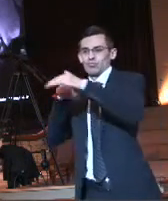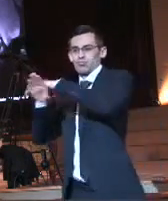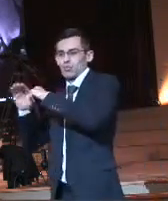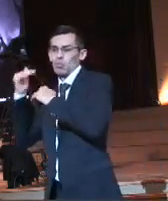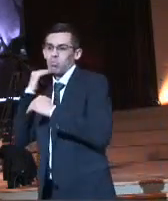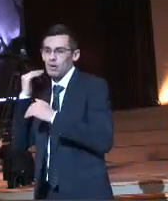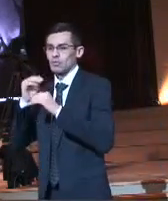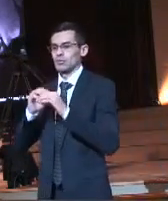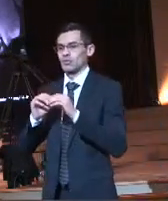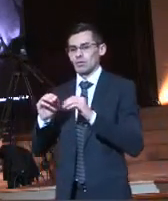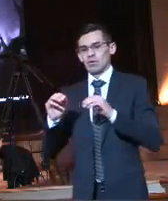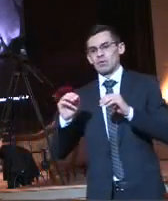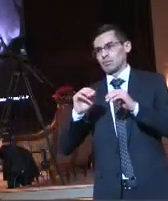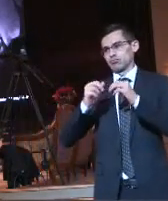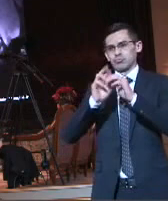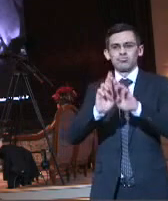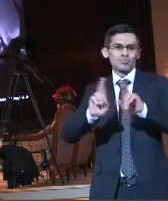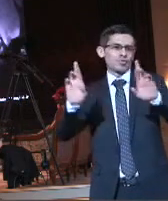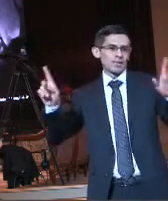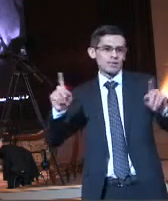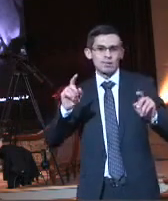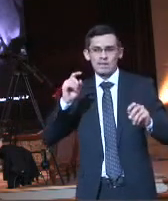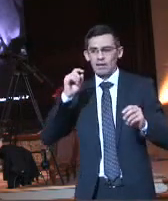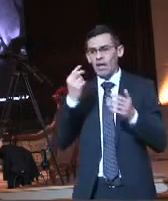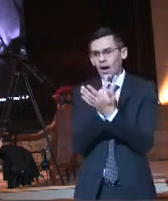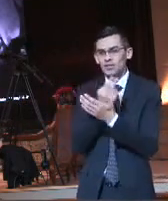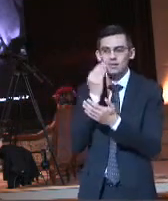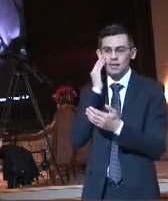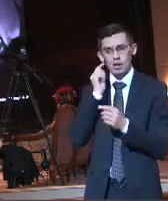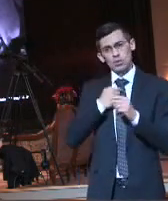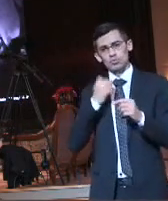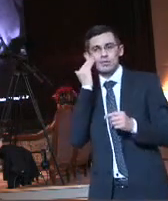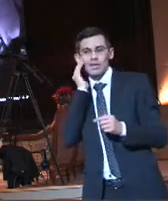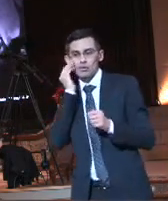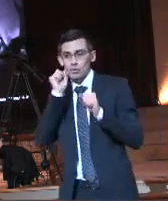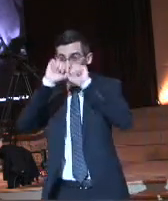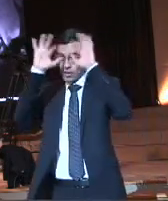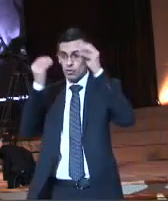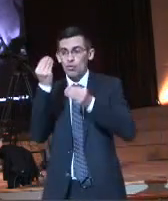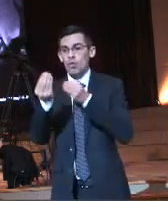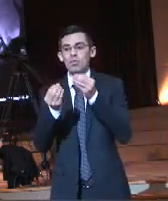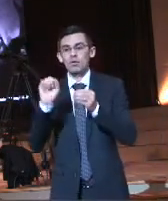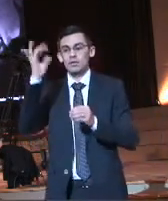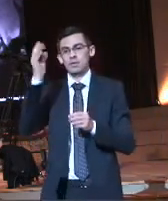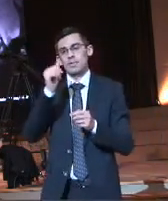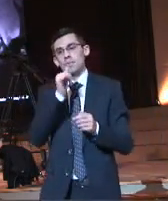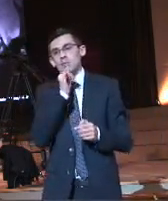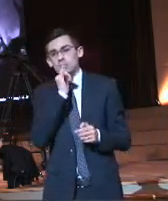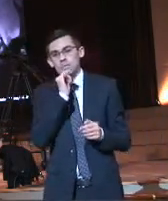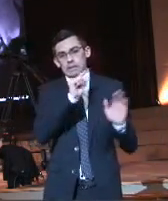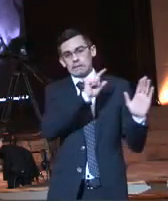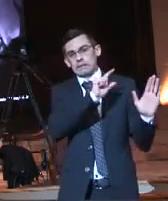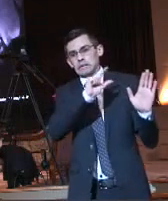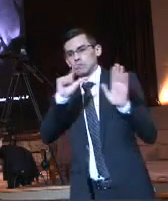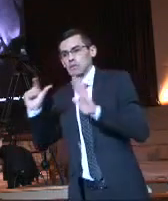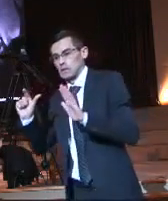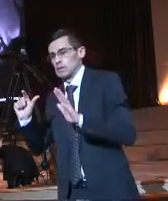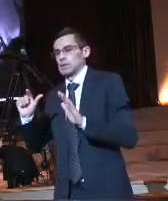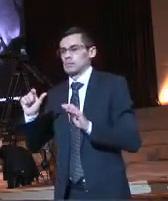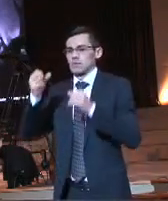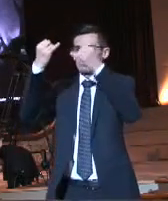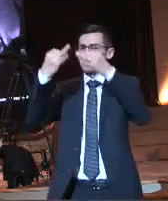Valores. Eu não entendo muito bem como funciona a Bolsa de Valores, né? Mas essa semana alguém me explicou um negócio de